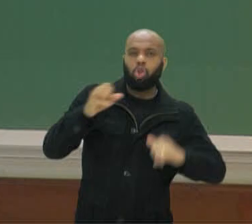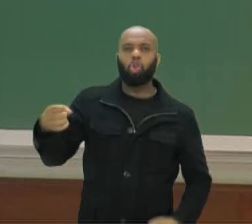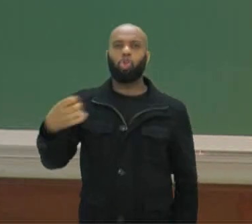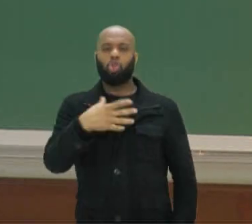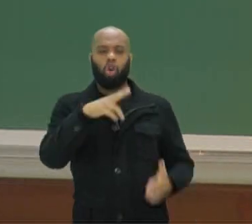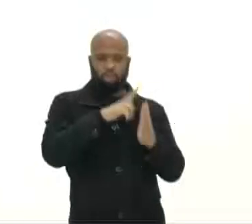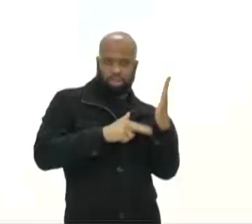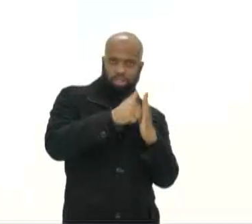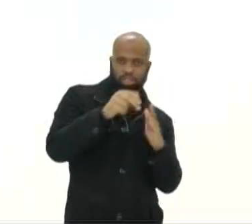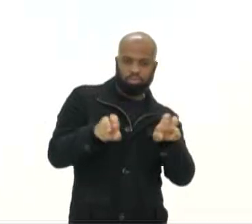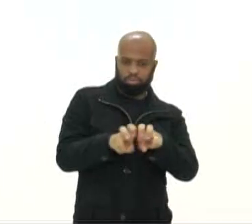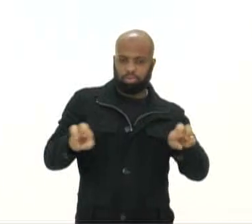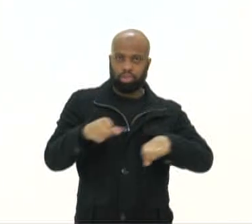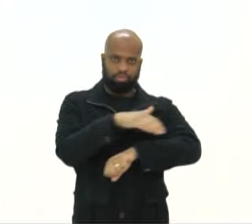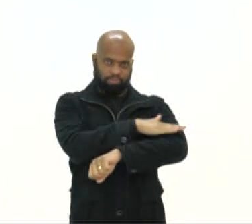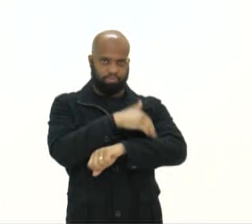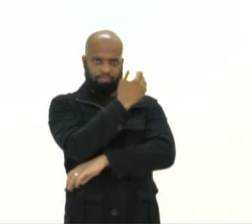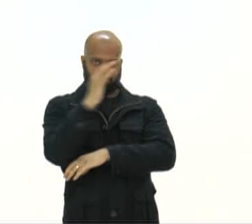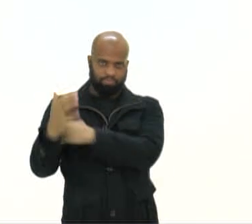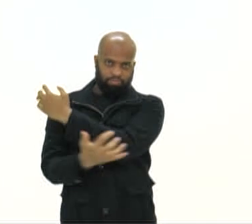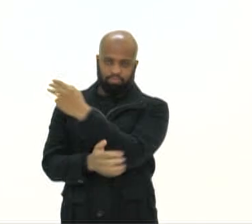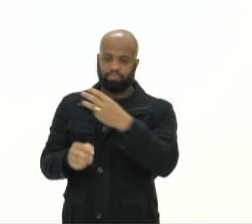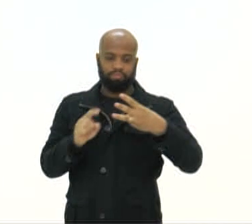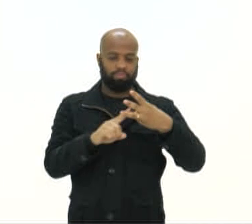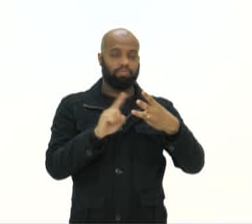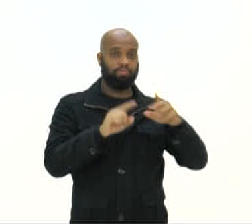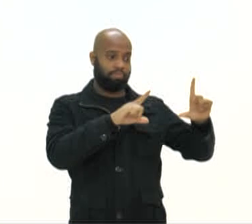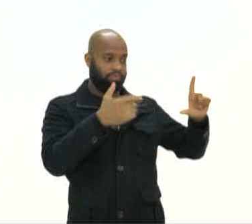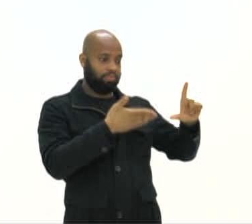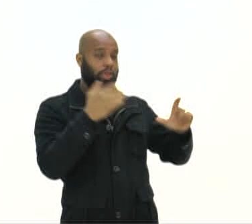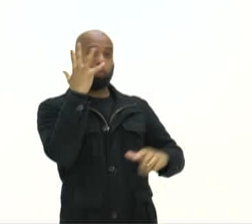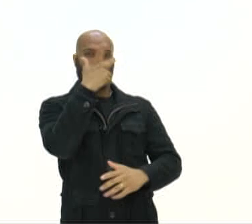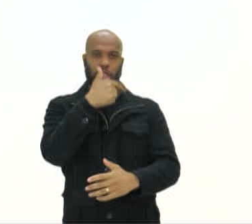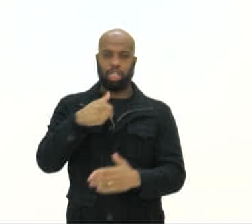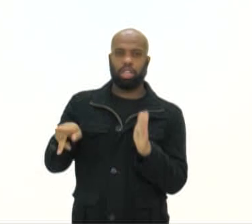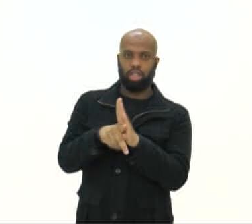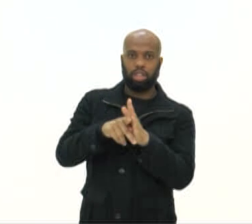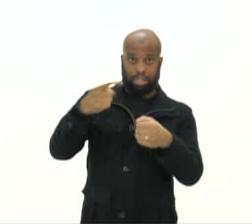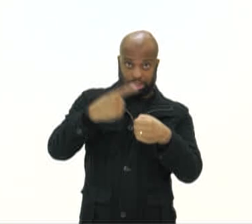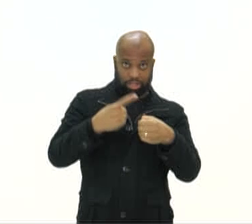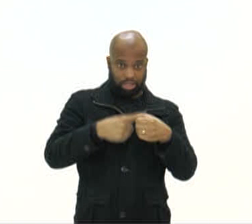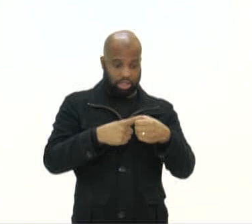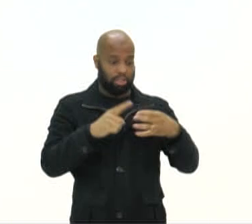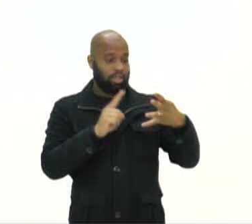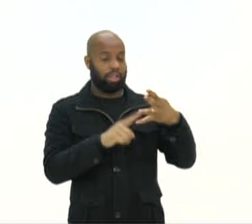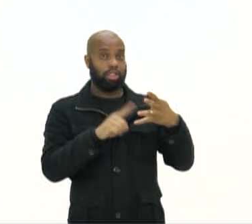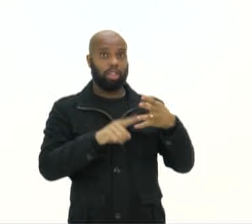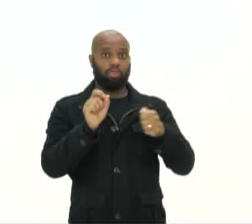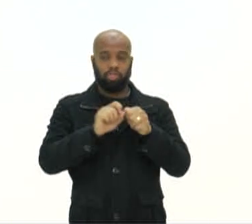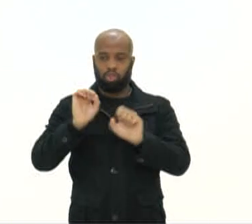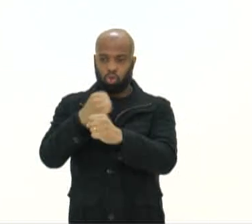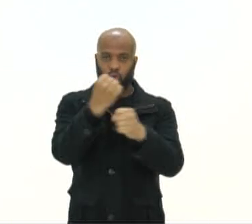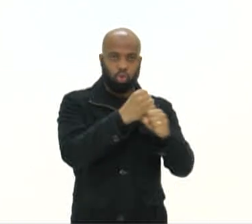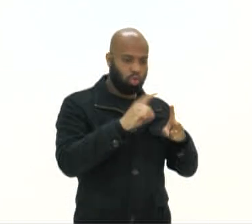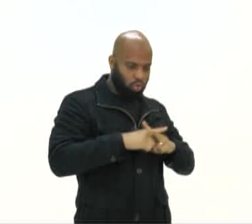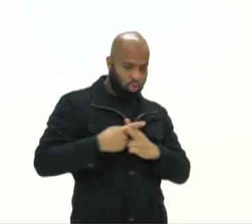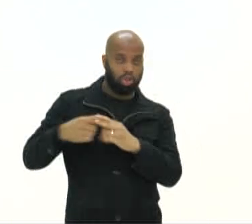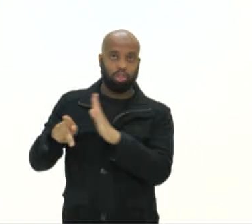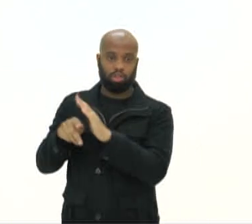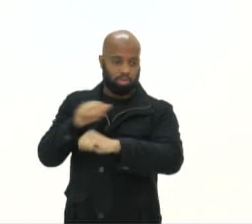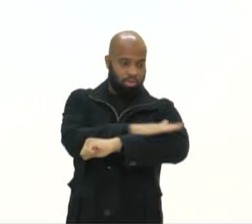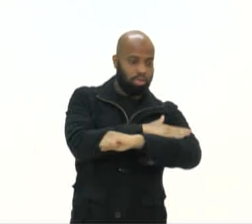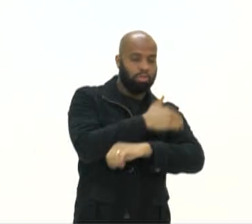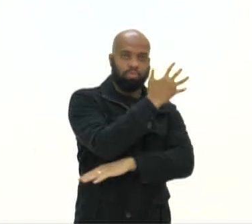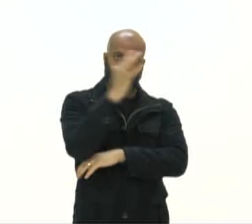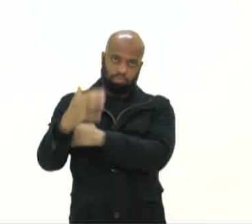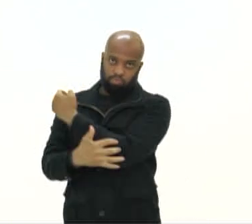de jardim, a uma campanha para embelezar a cidade de Denver, a divulgação de reformas nos jardins públicos em Denver,